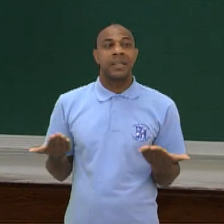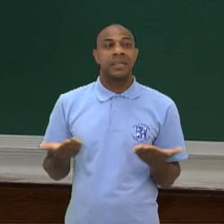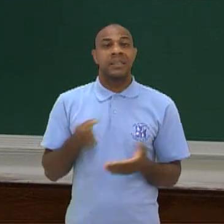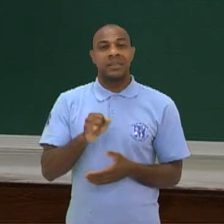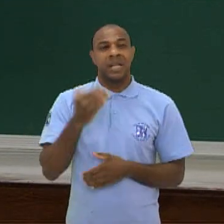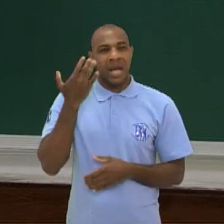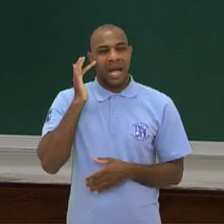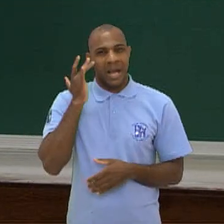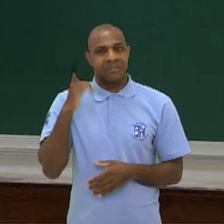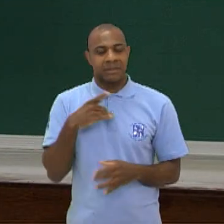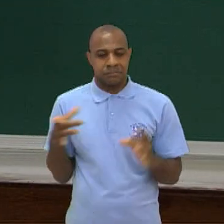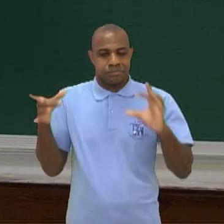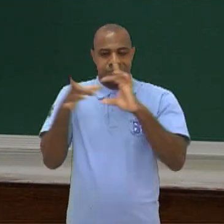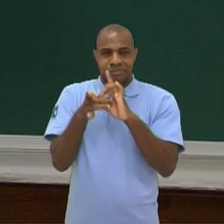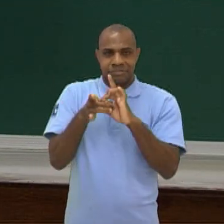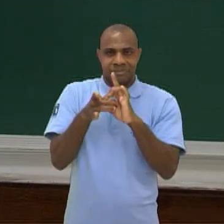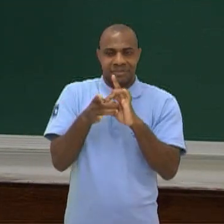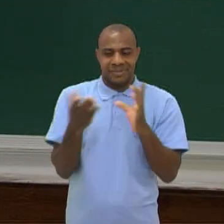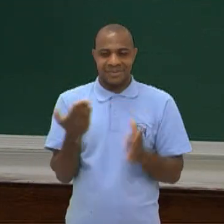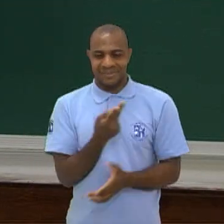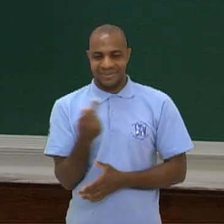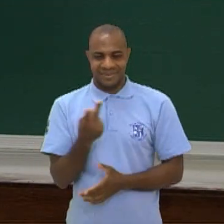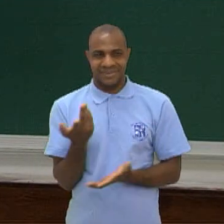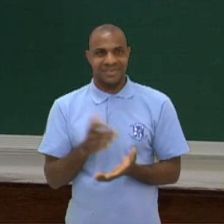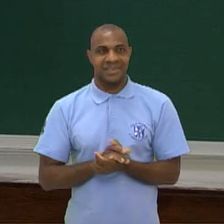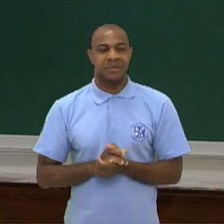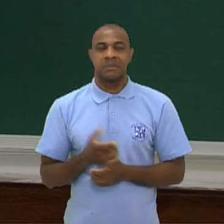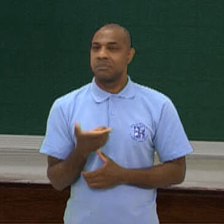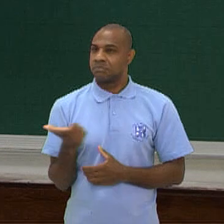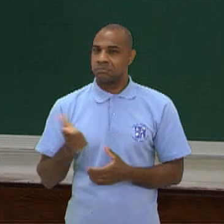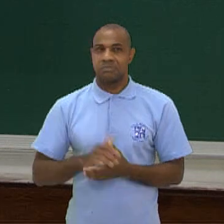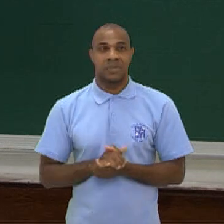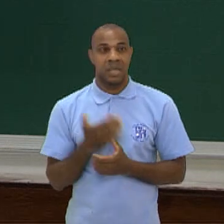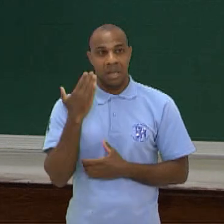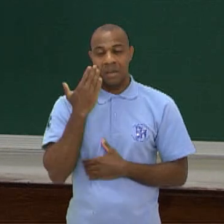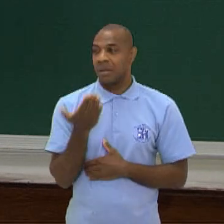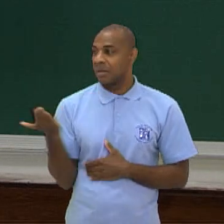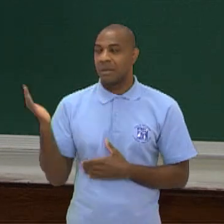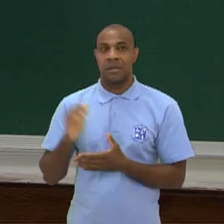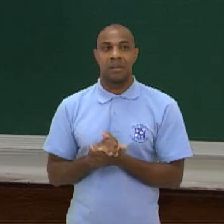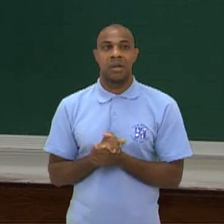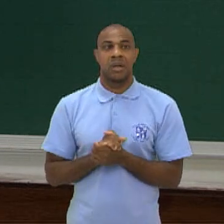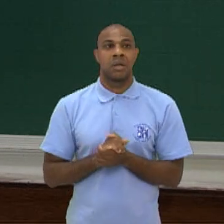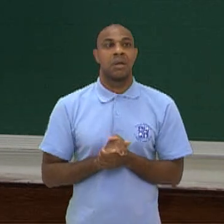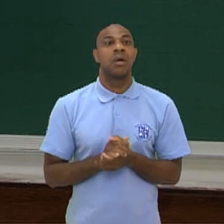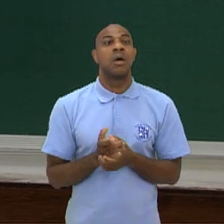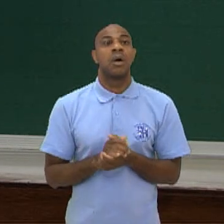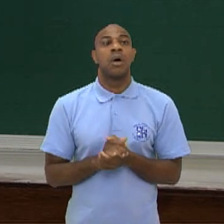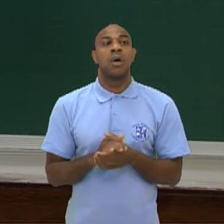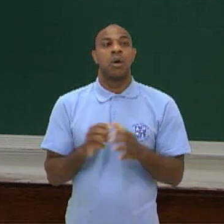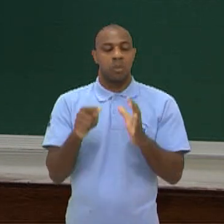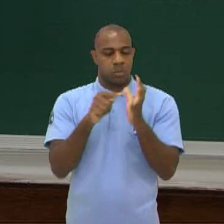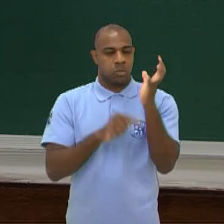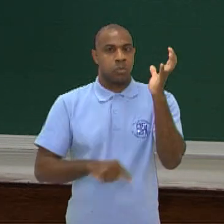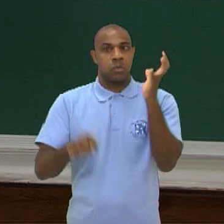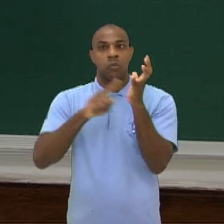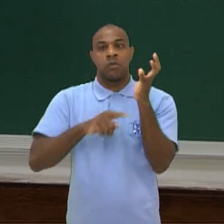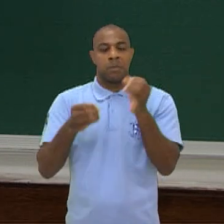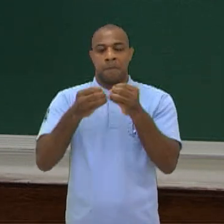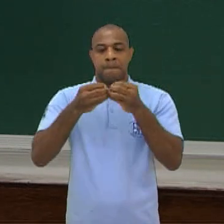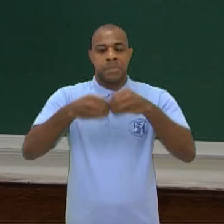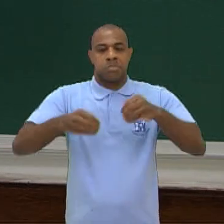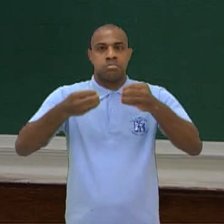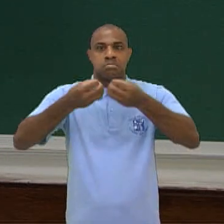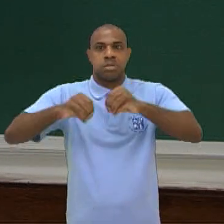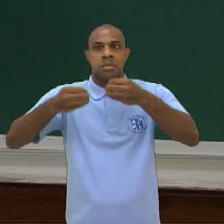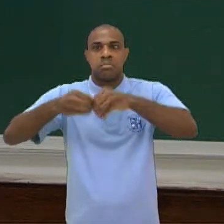Então, você acha que tem uma relação entre essas duas coisas. E não tem. O oxigênio, na verdade, ele vem da quebra da molécula de